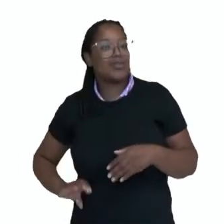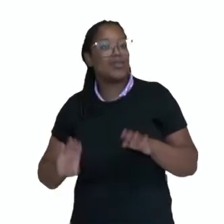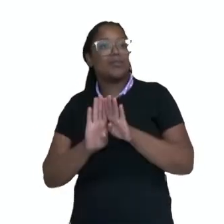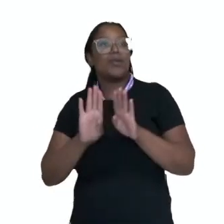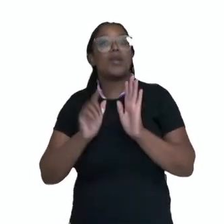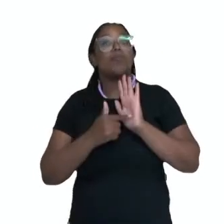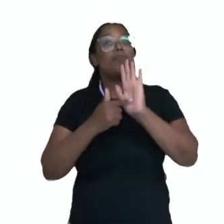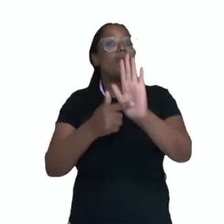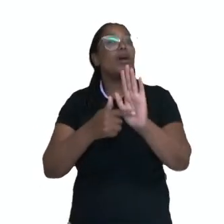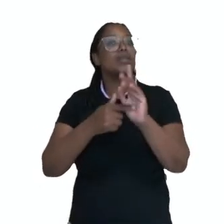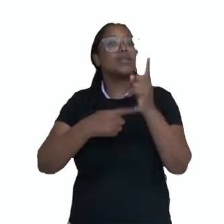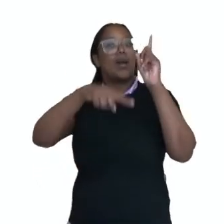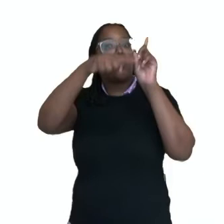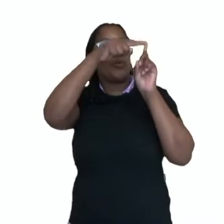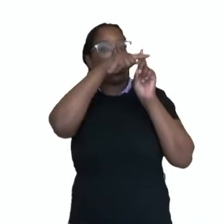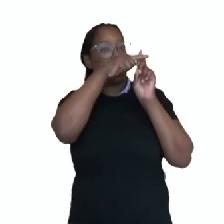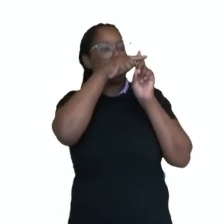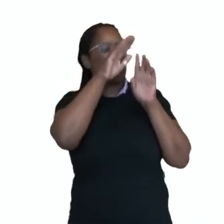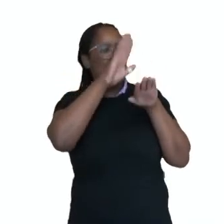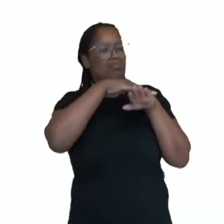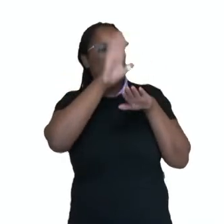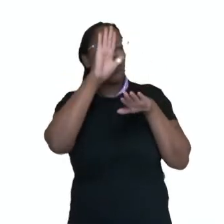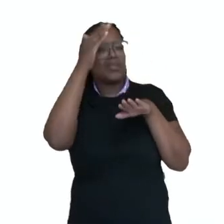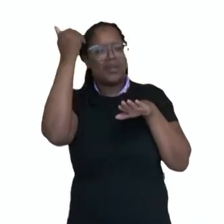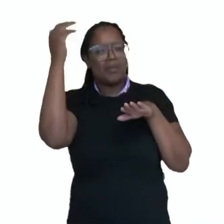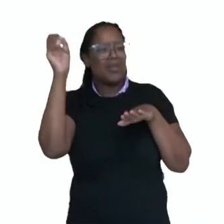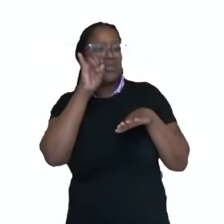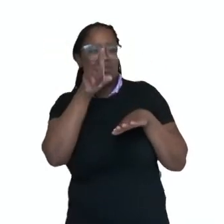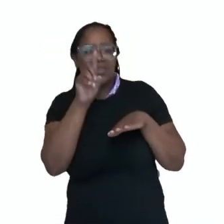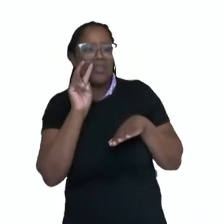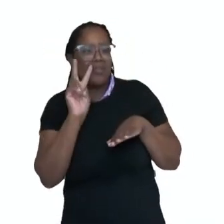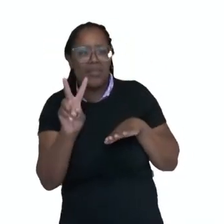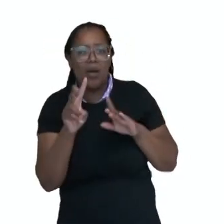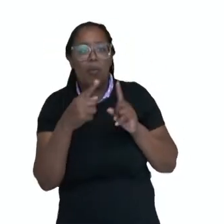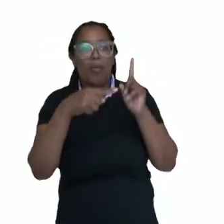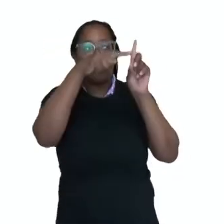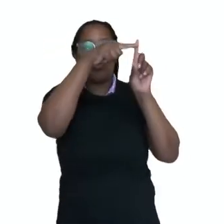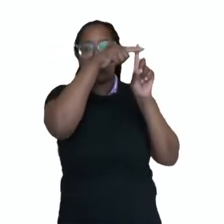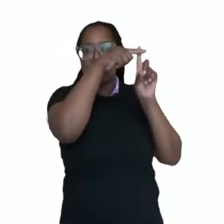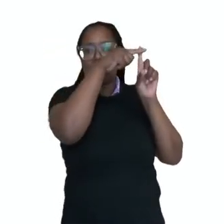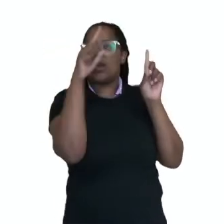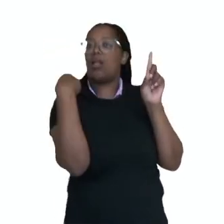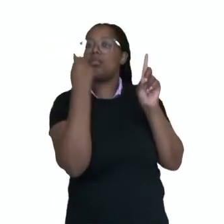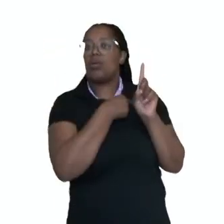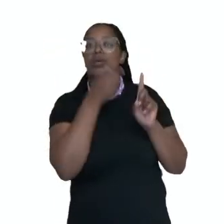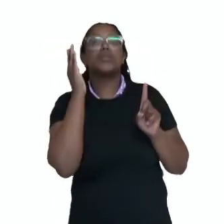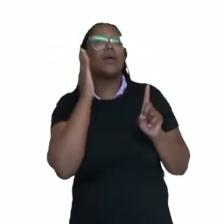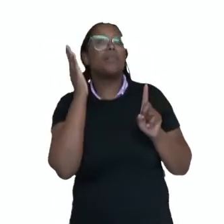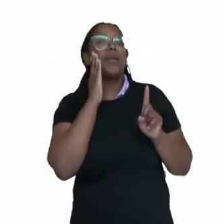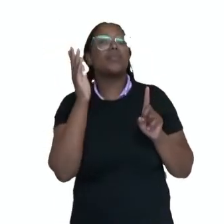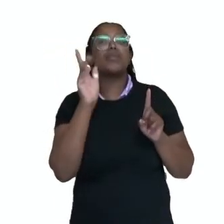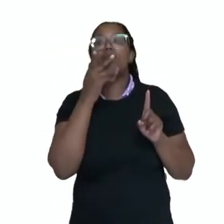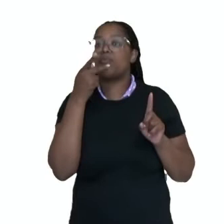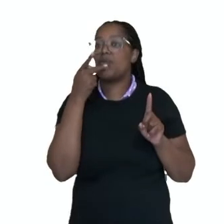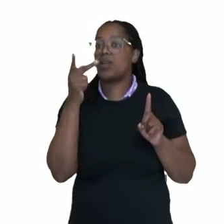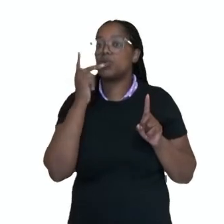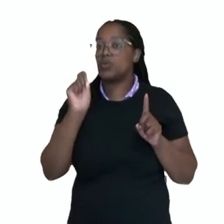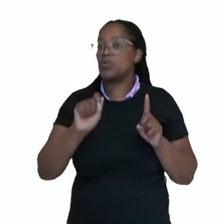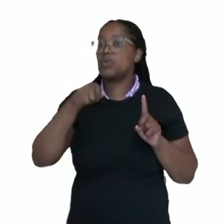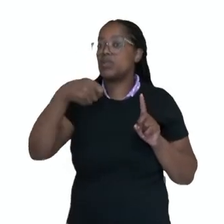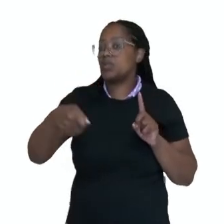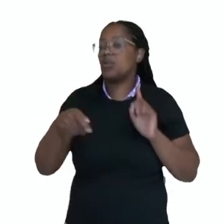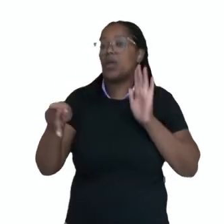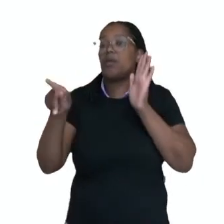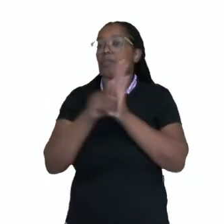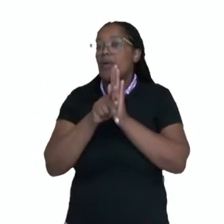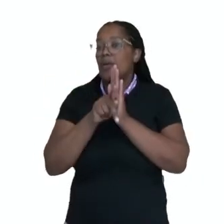cruz é a mais famosa, né, gente? Quando você vê uma cruz, você sabe, a gente sabe que a gente está falando de um símbolo que é